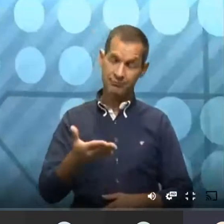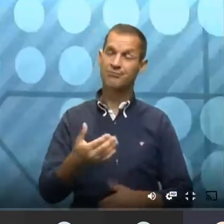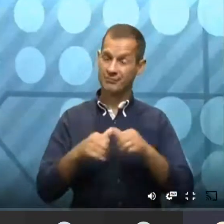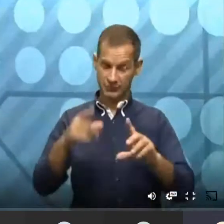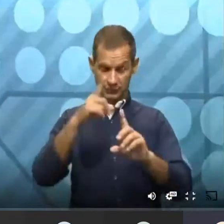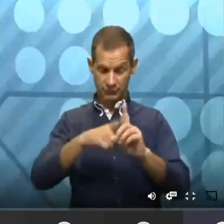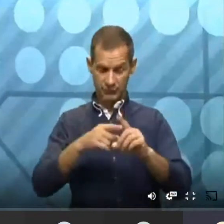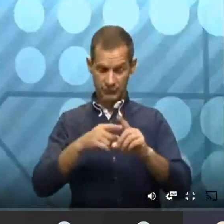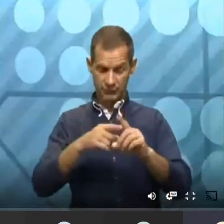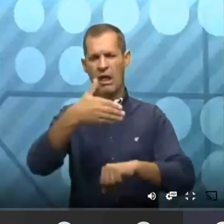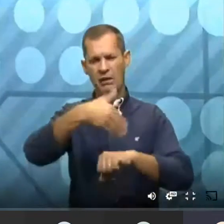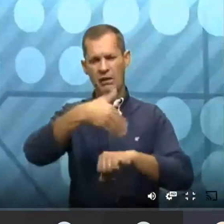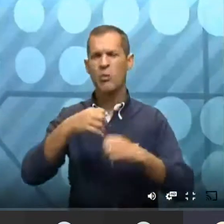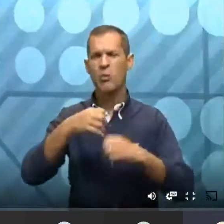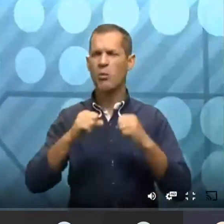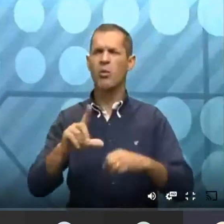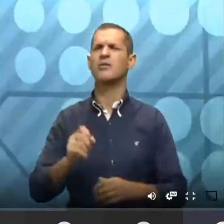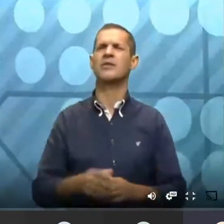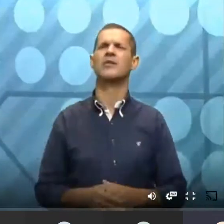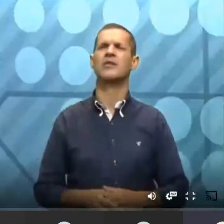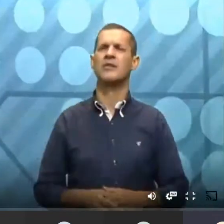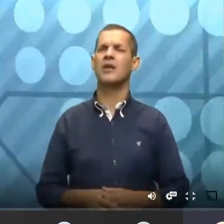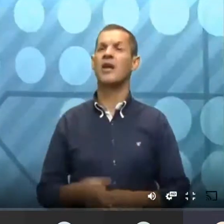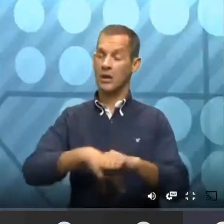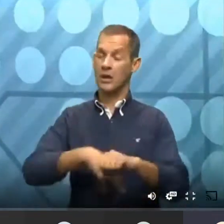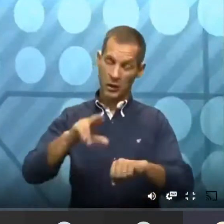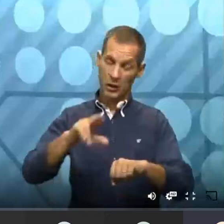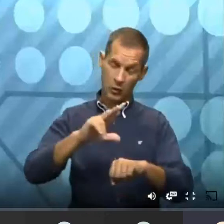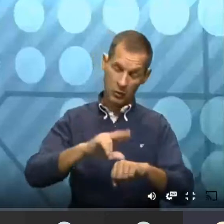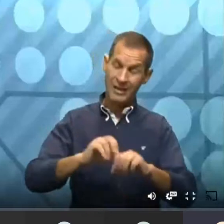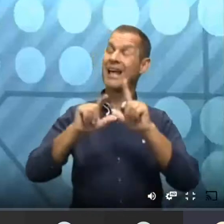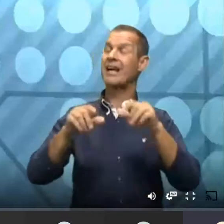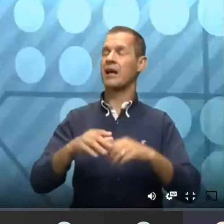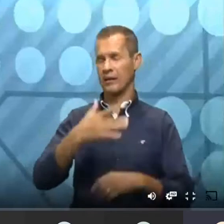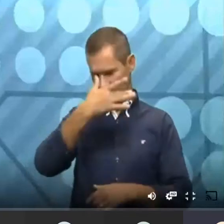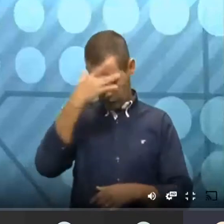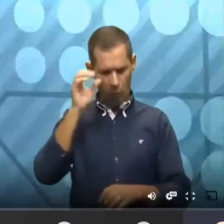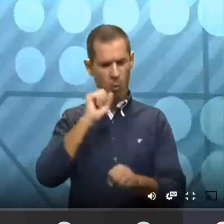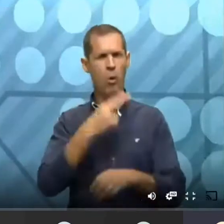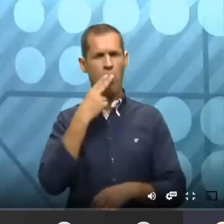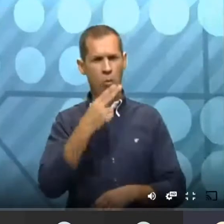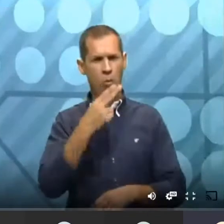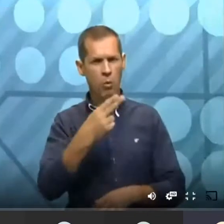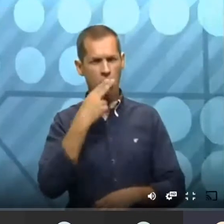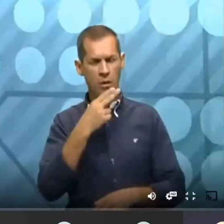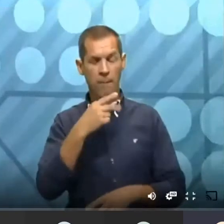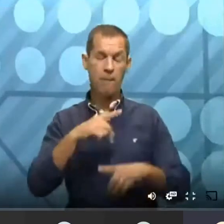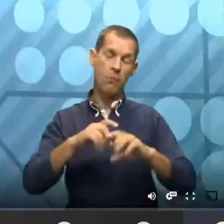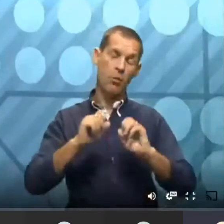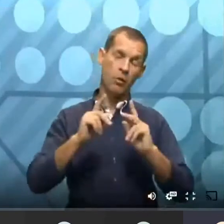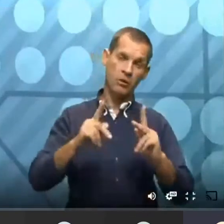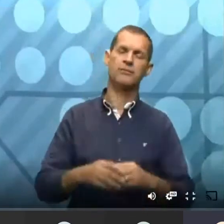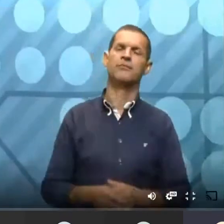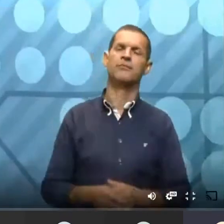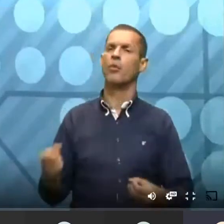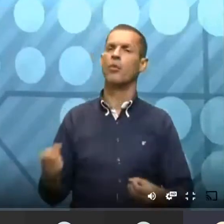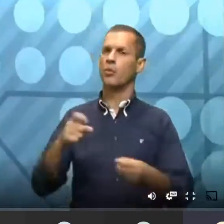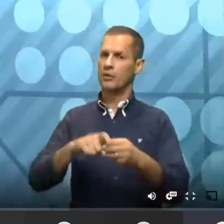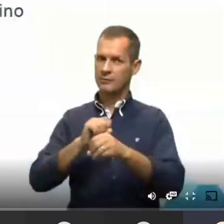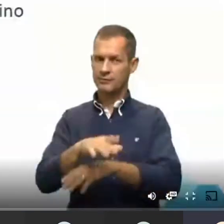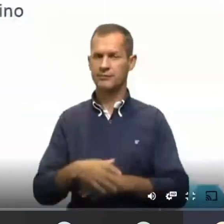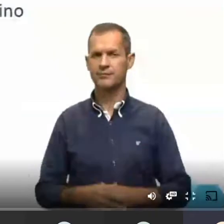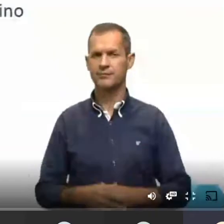Então, esse tipo de lesão, ele pode ser reversível. Claro, se o indivíduo parar de fumar, ok?